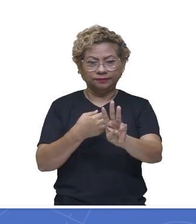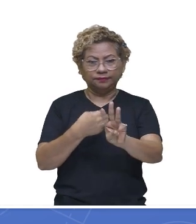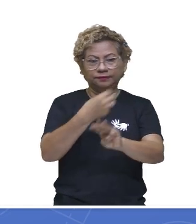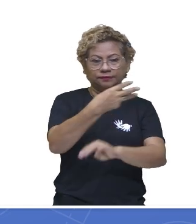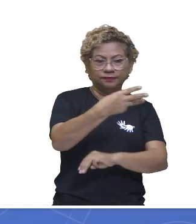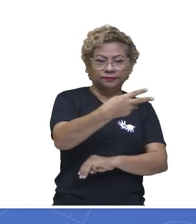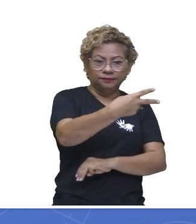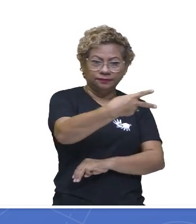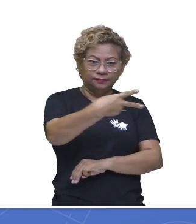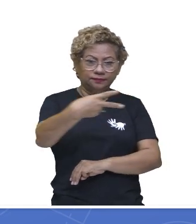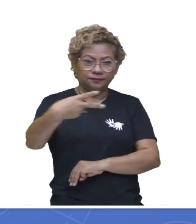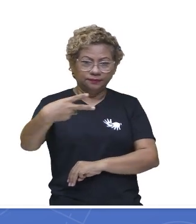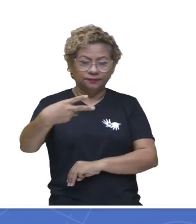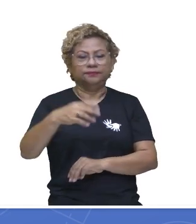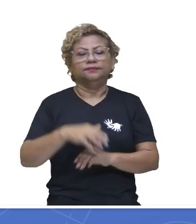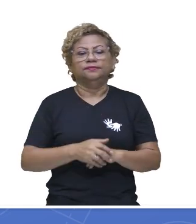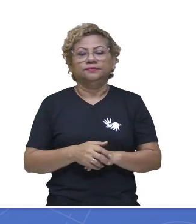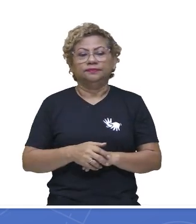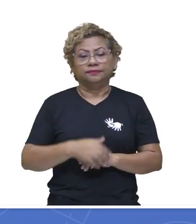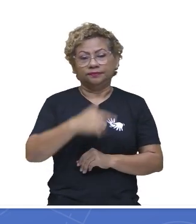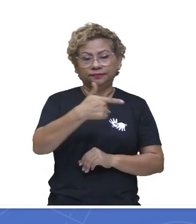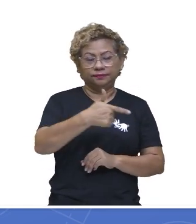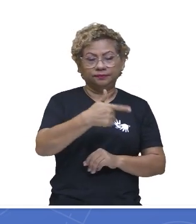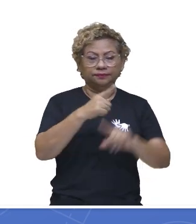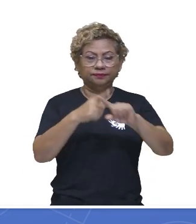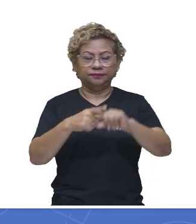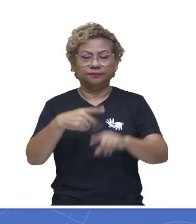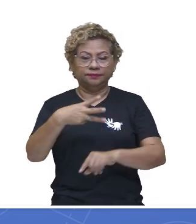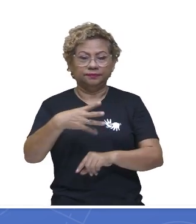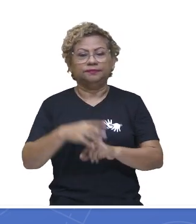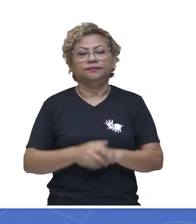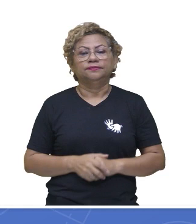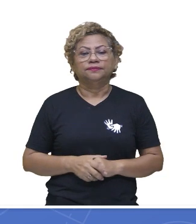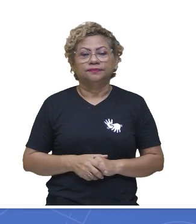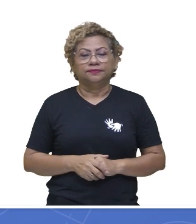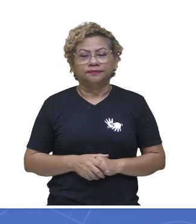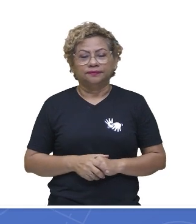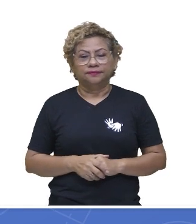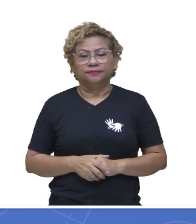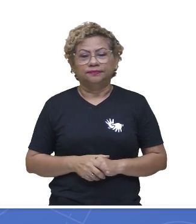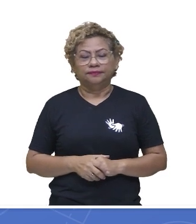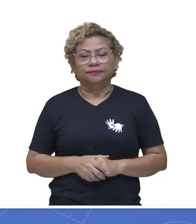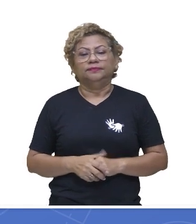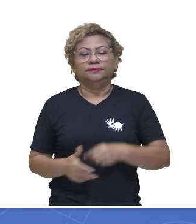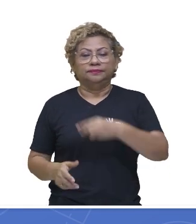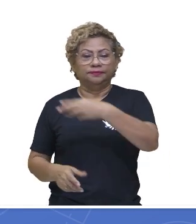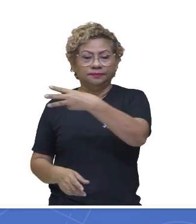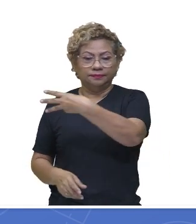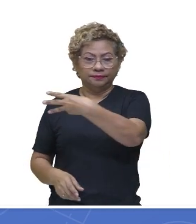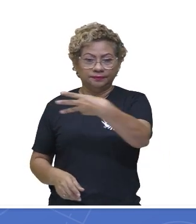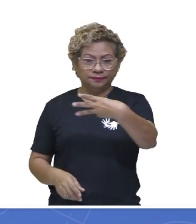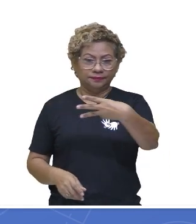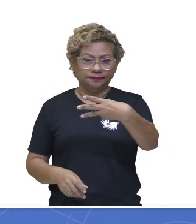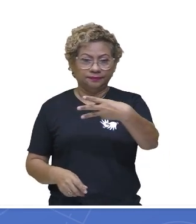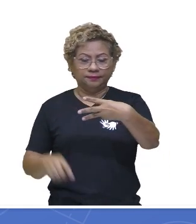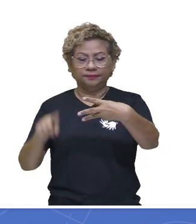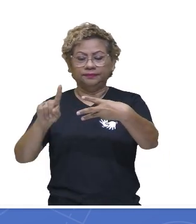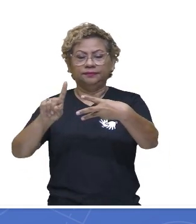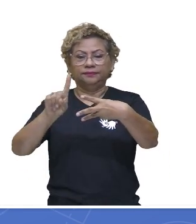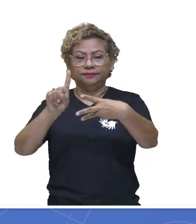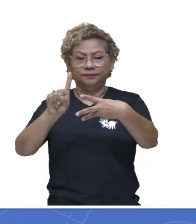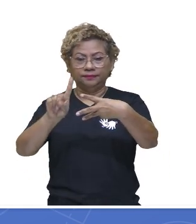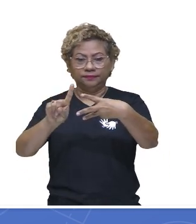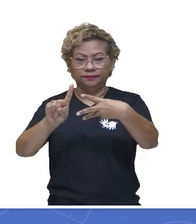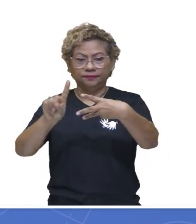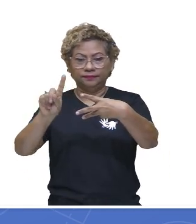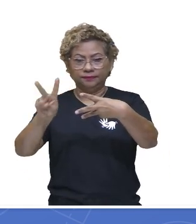Duas linhas e três colunas. Ok? Então, essas aí são as nossas duas matrizes,